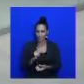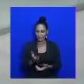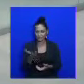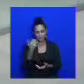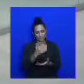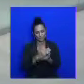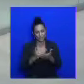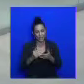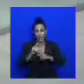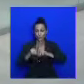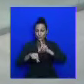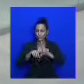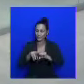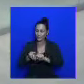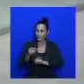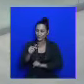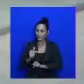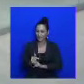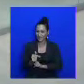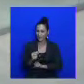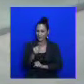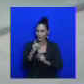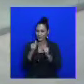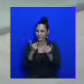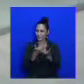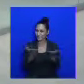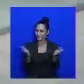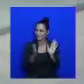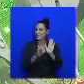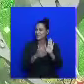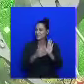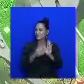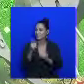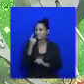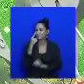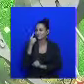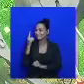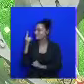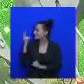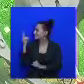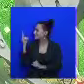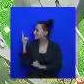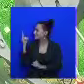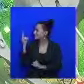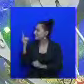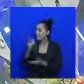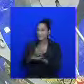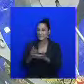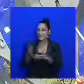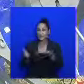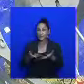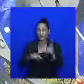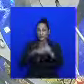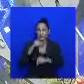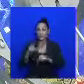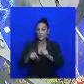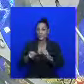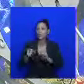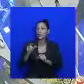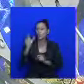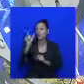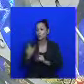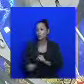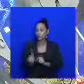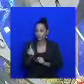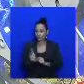e vamos começar sorteio do super-set boa sorte para você que acostumou bolas posicionados passaremos agora ao sorteio do número